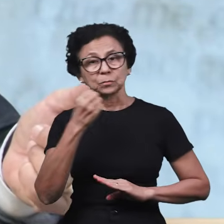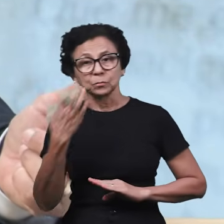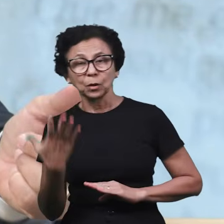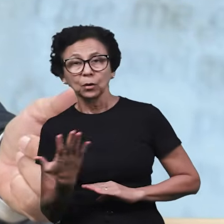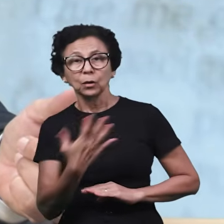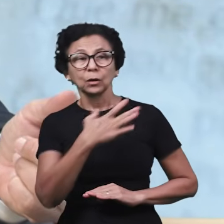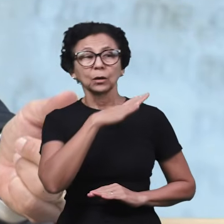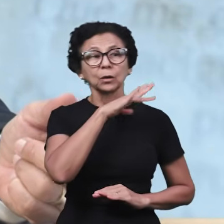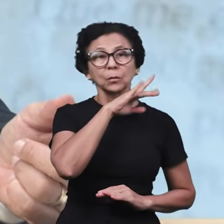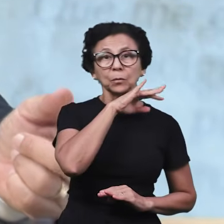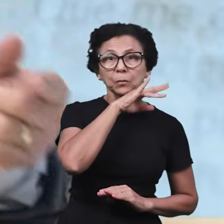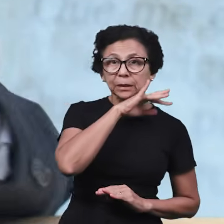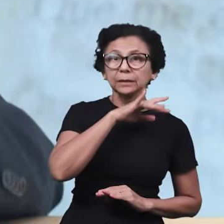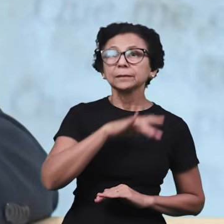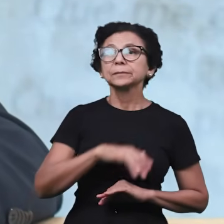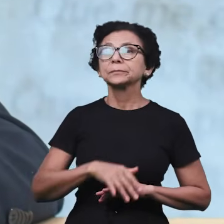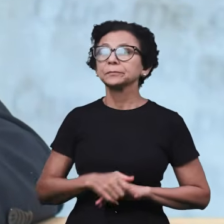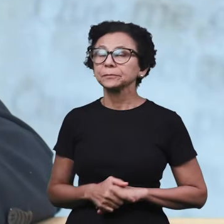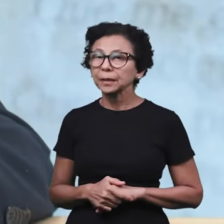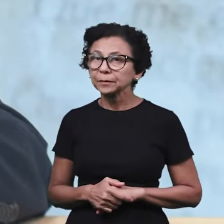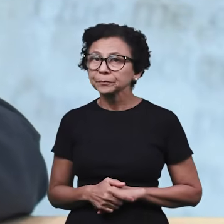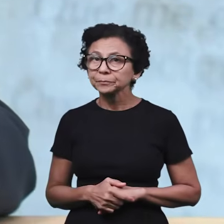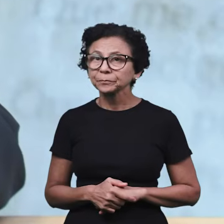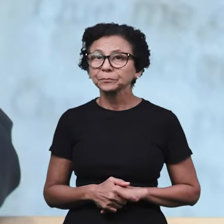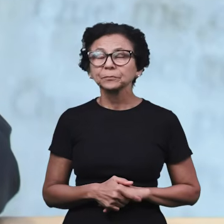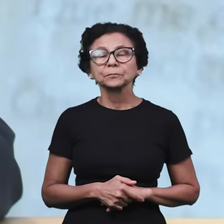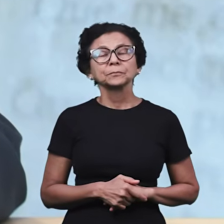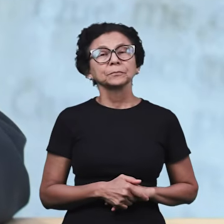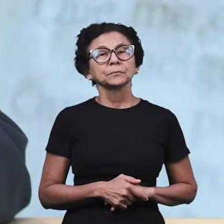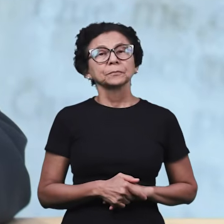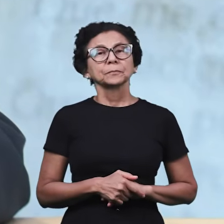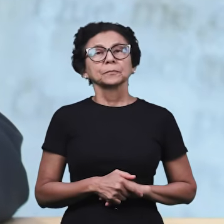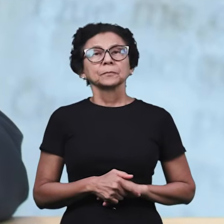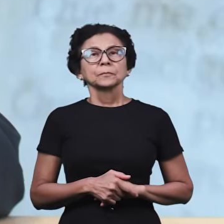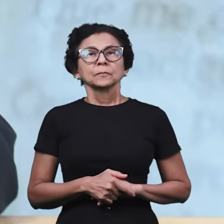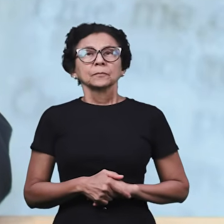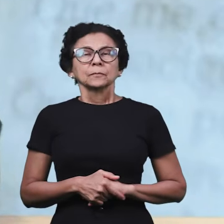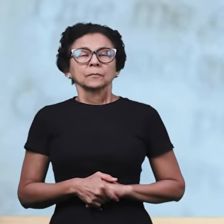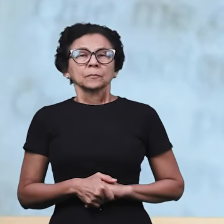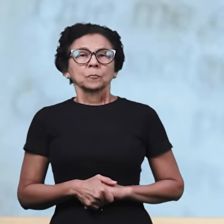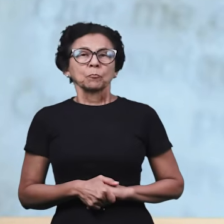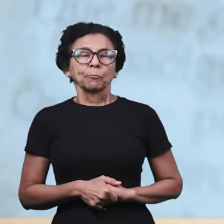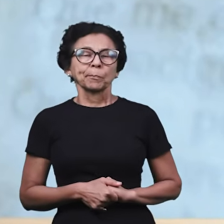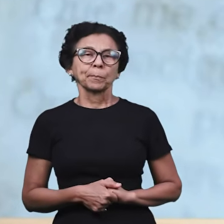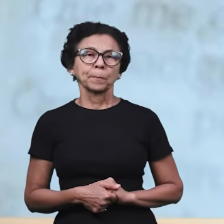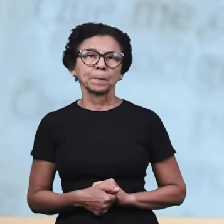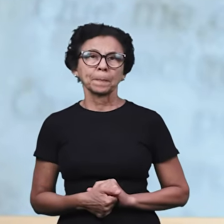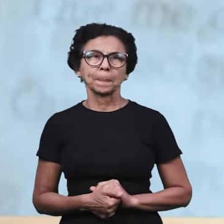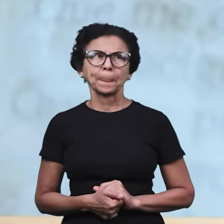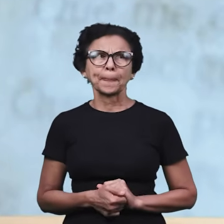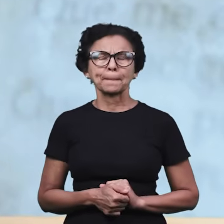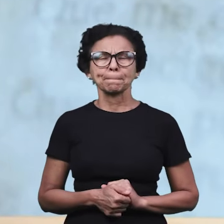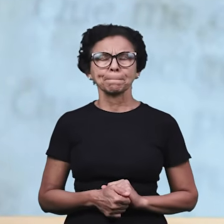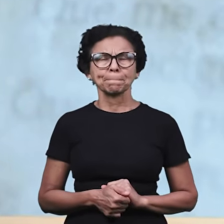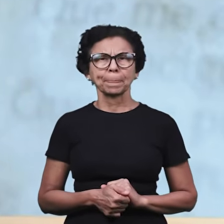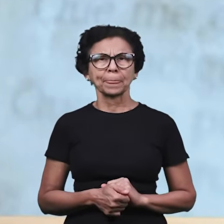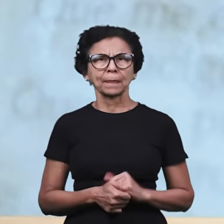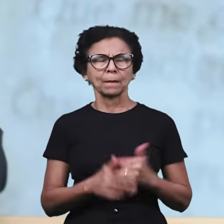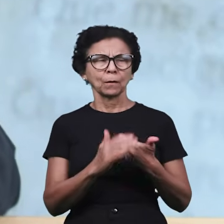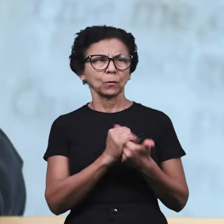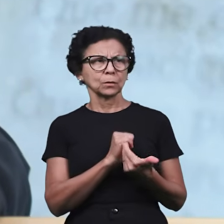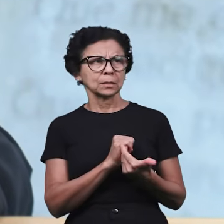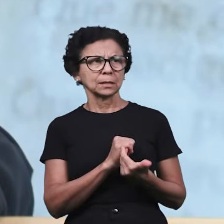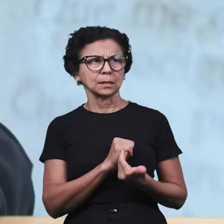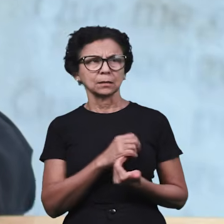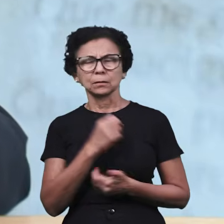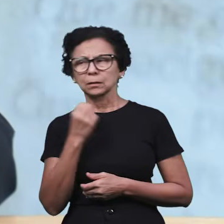tolos. Mas nós precisamos, no discernimento que o Senhor nos dá, esse conselho que eu estou recebendo é sábio ou